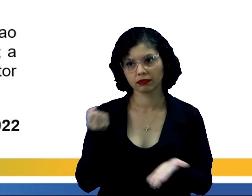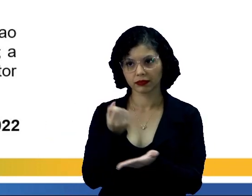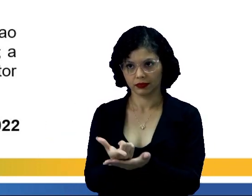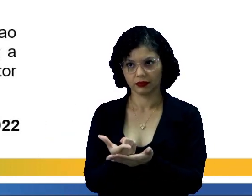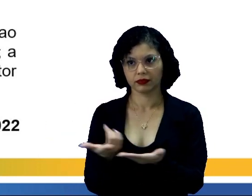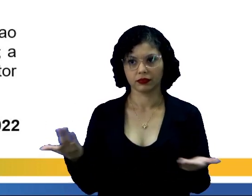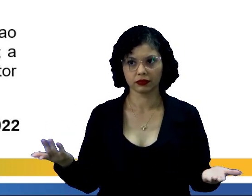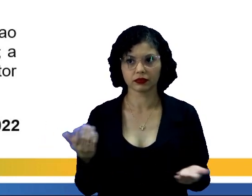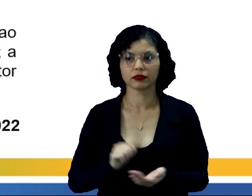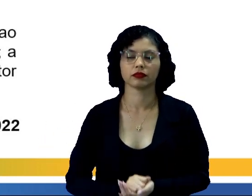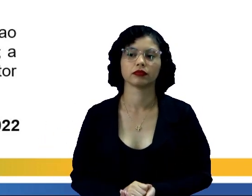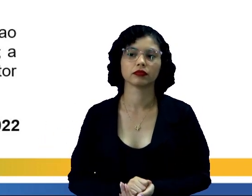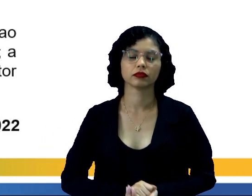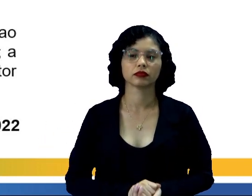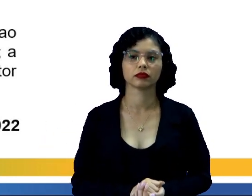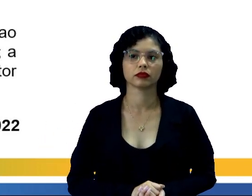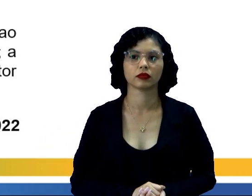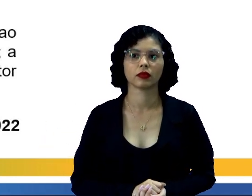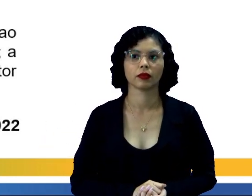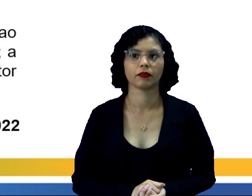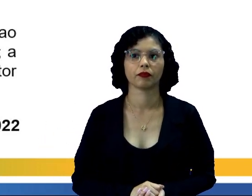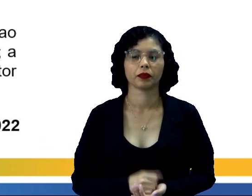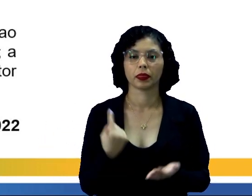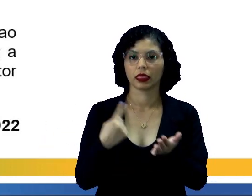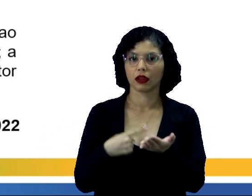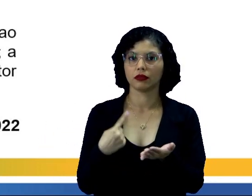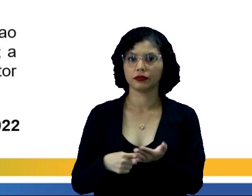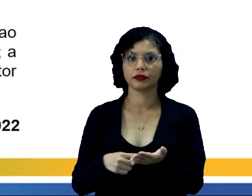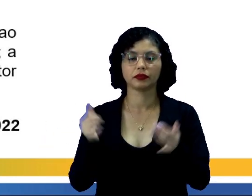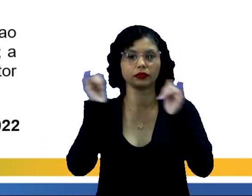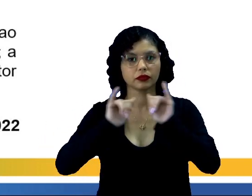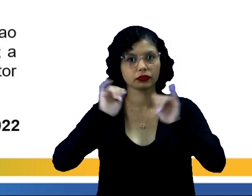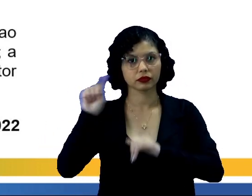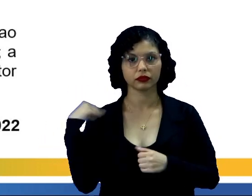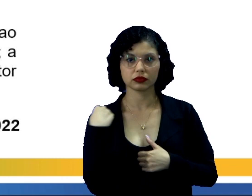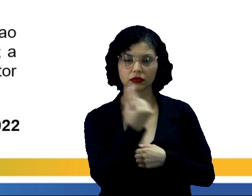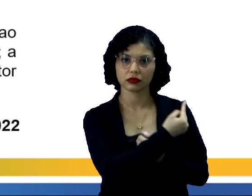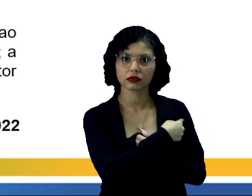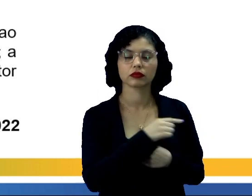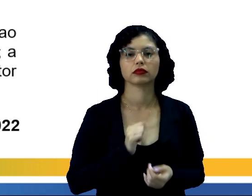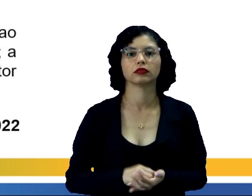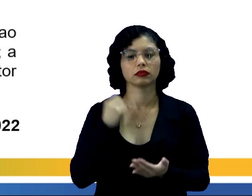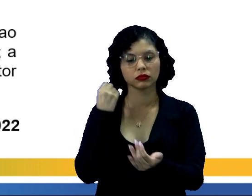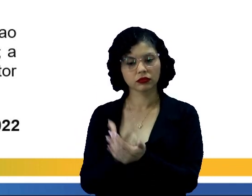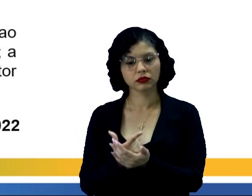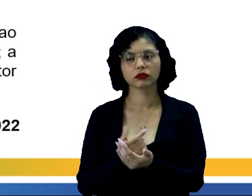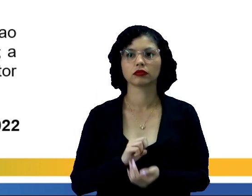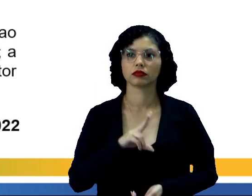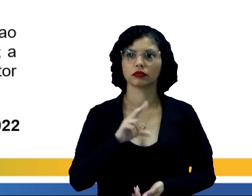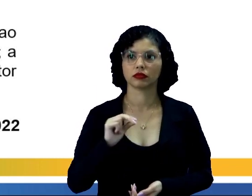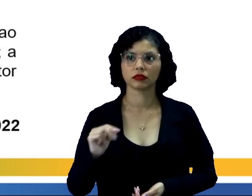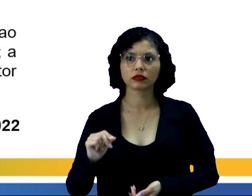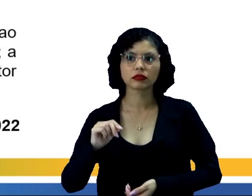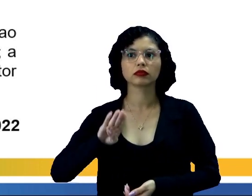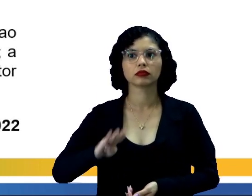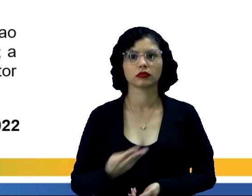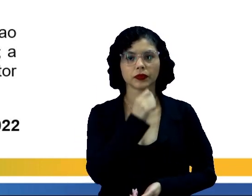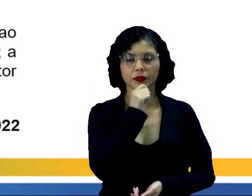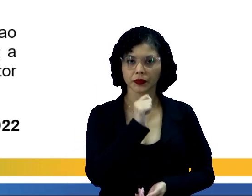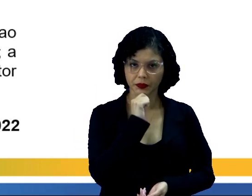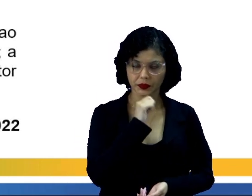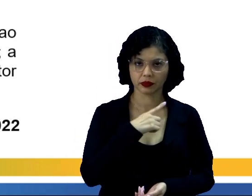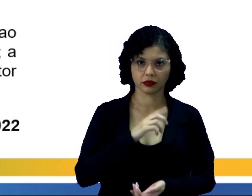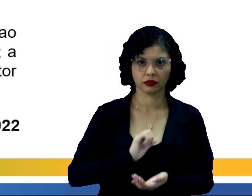consumidor de energia. Né? Então, de acordo com essa notícia, nós pagaremos essa conta de 500 bilhões nos